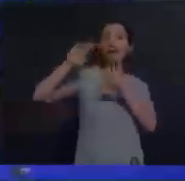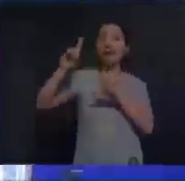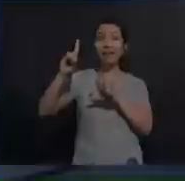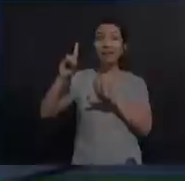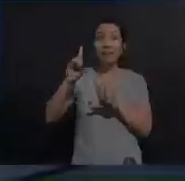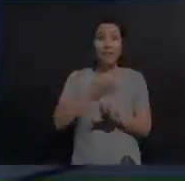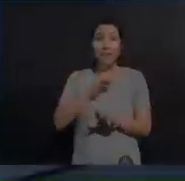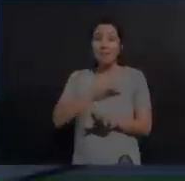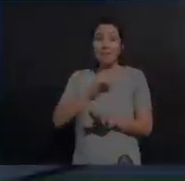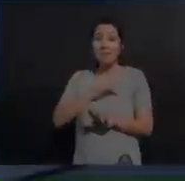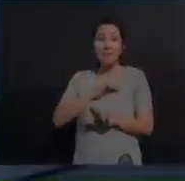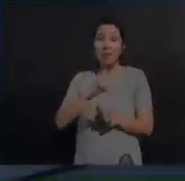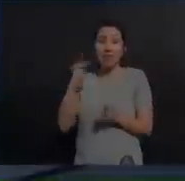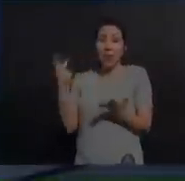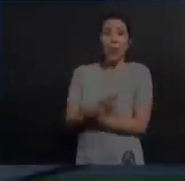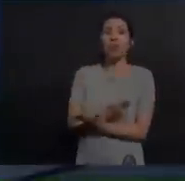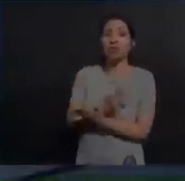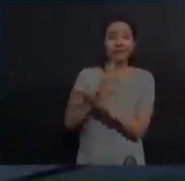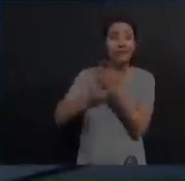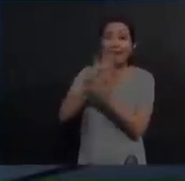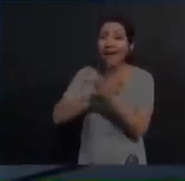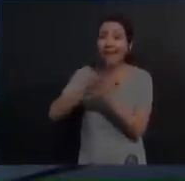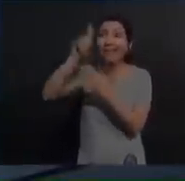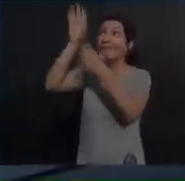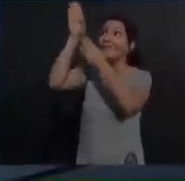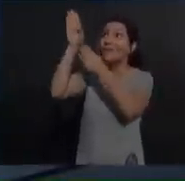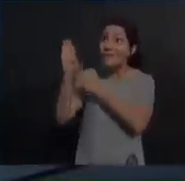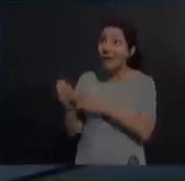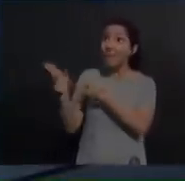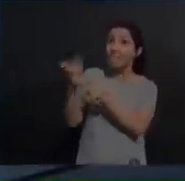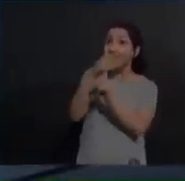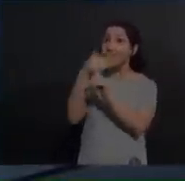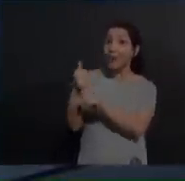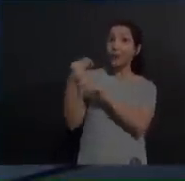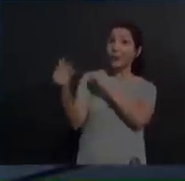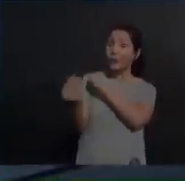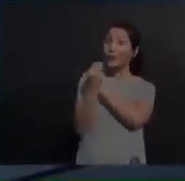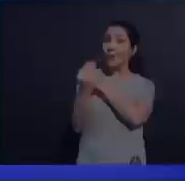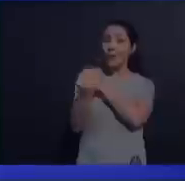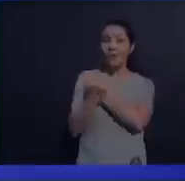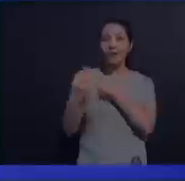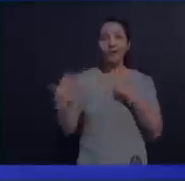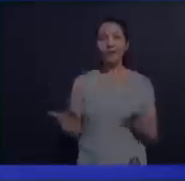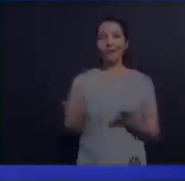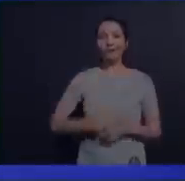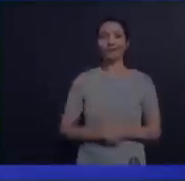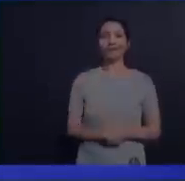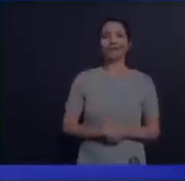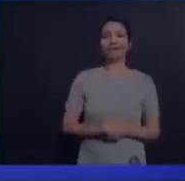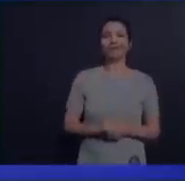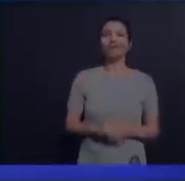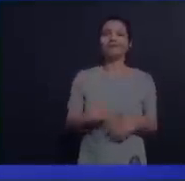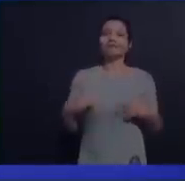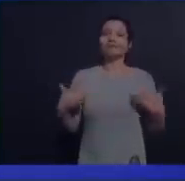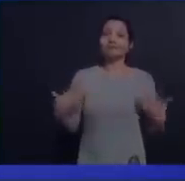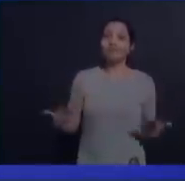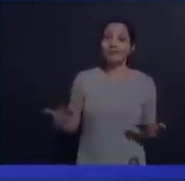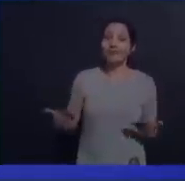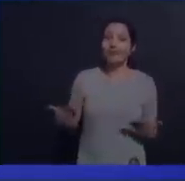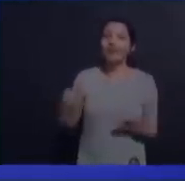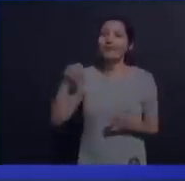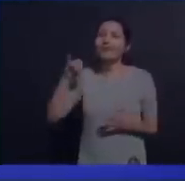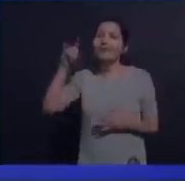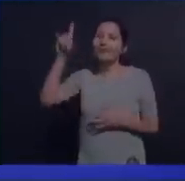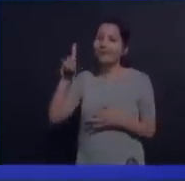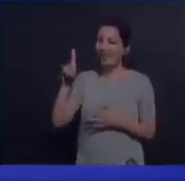Glória a Deus, Deus é fiel, isso é a fidelidade de Deus nas nossas vidas. Então, se